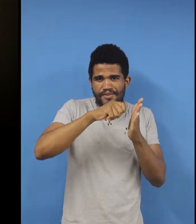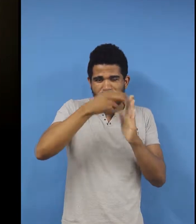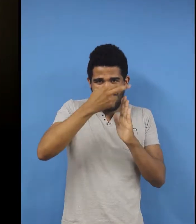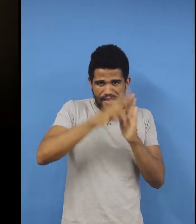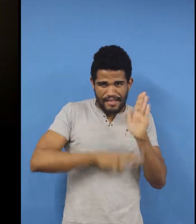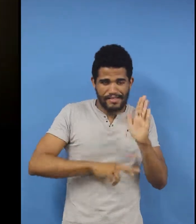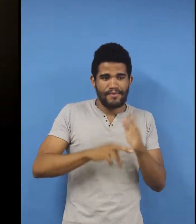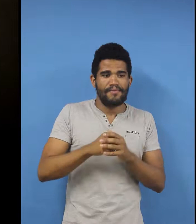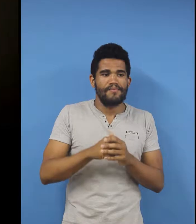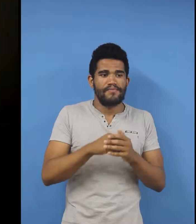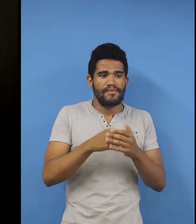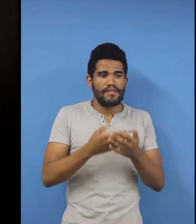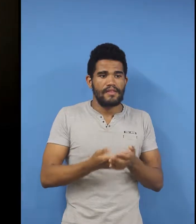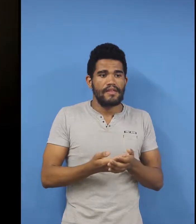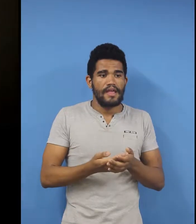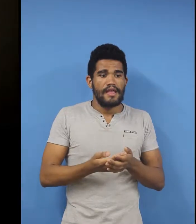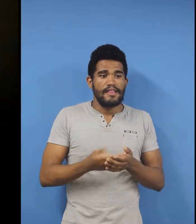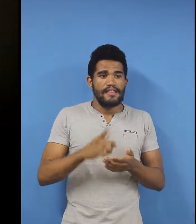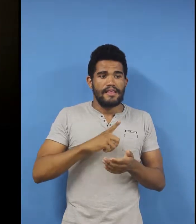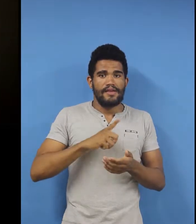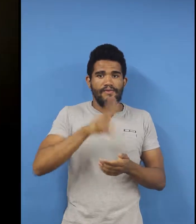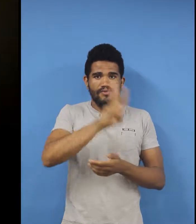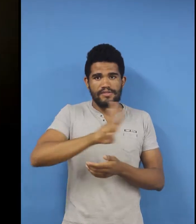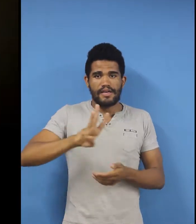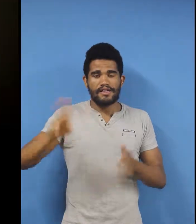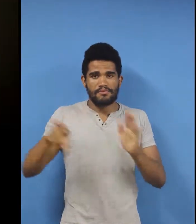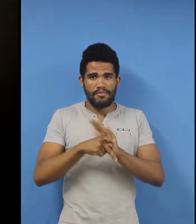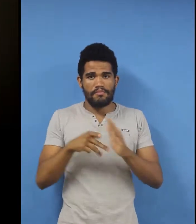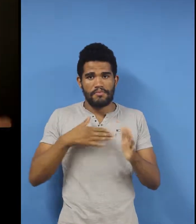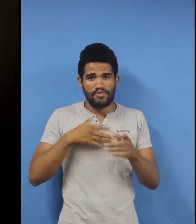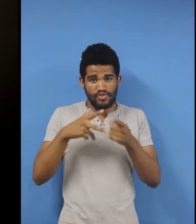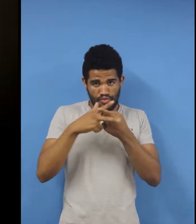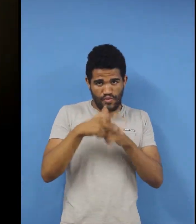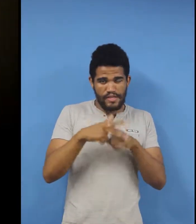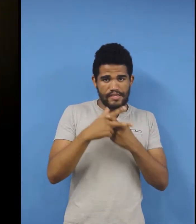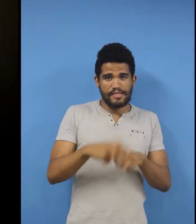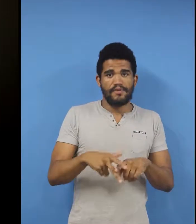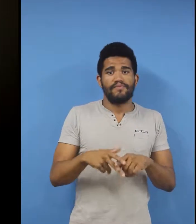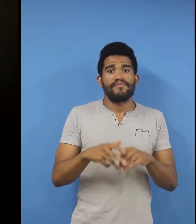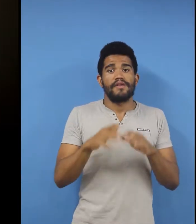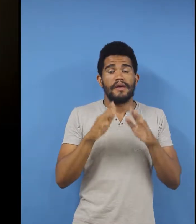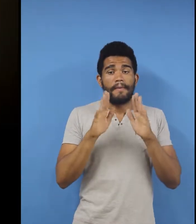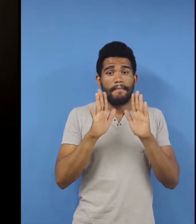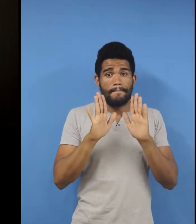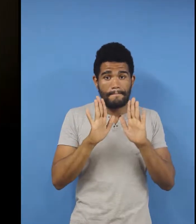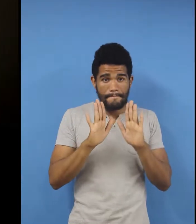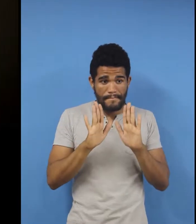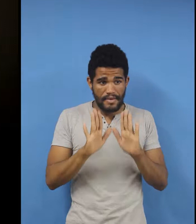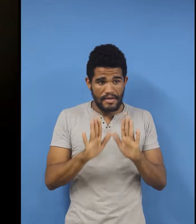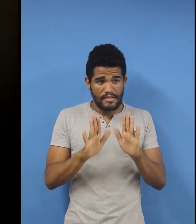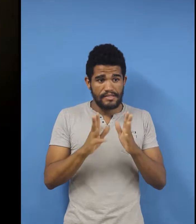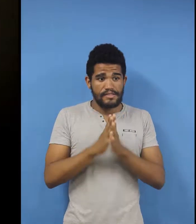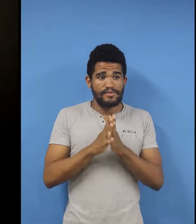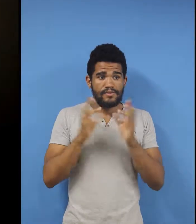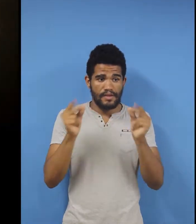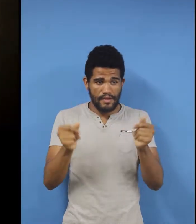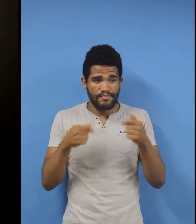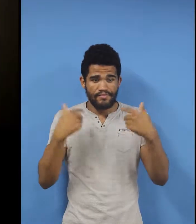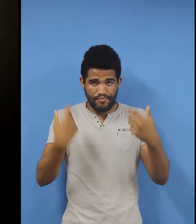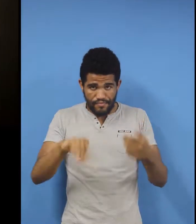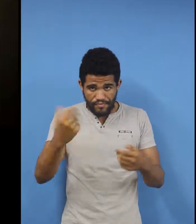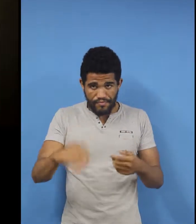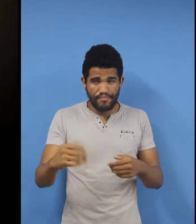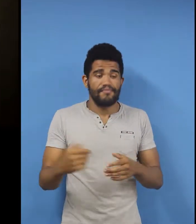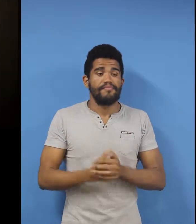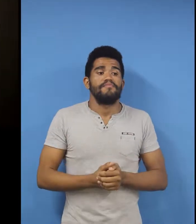corrigida por mim, clubederedação.com.br é o meu site de correção de redação, certo? Momento jabá, a lá Evelyn Hagley. Mas bora